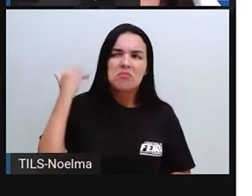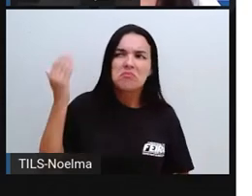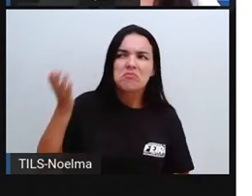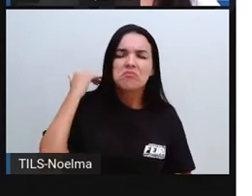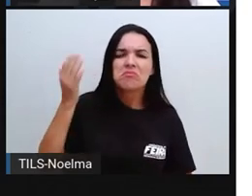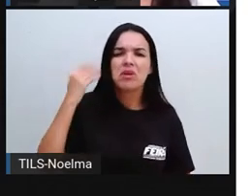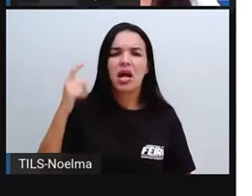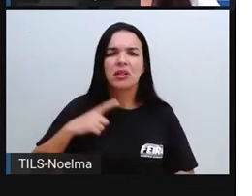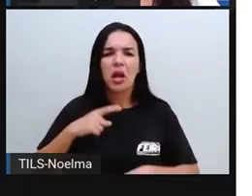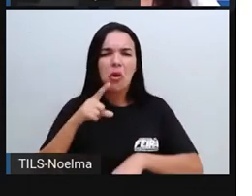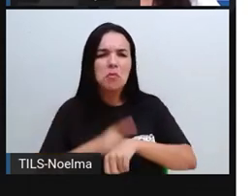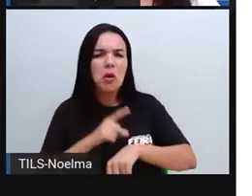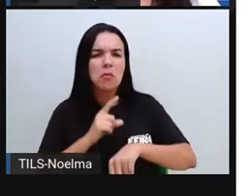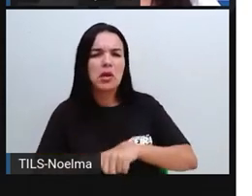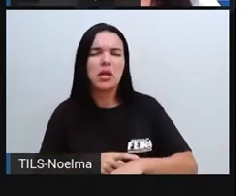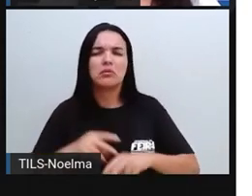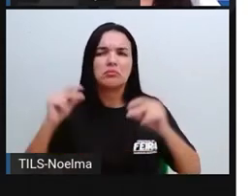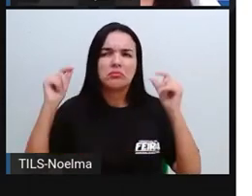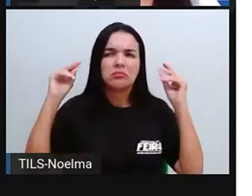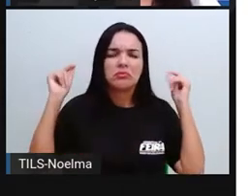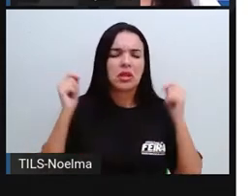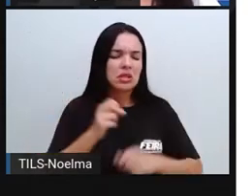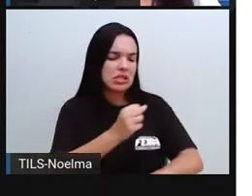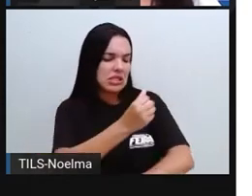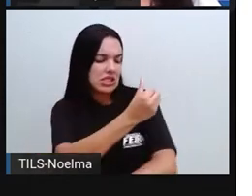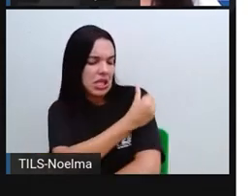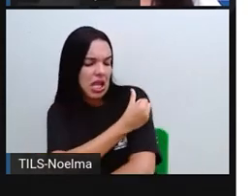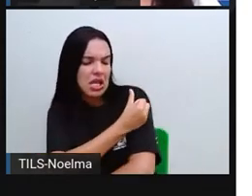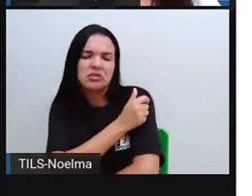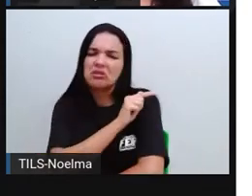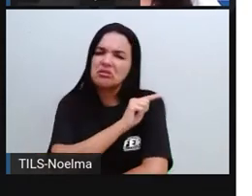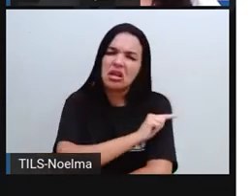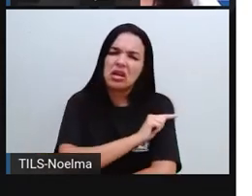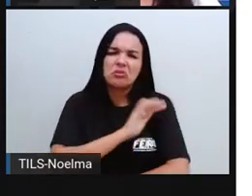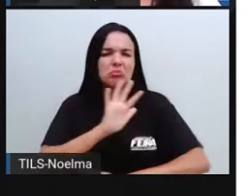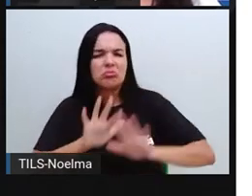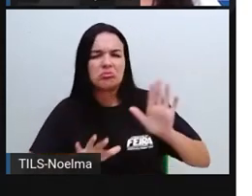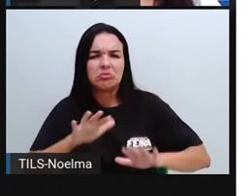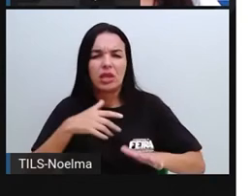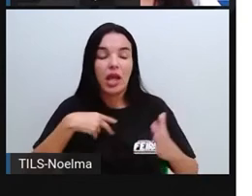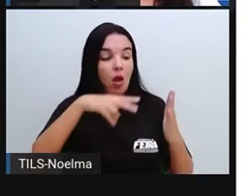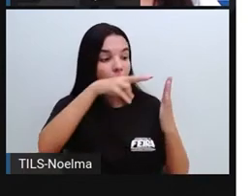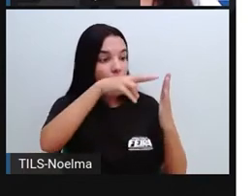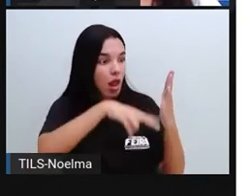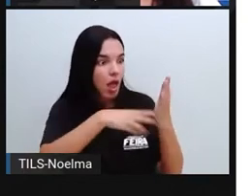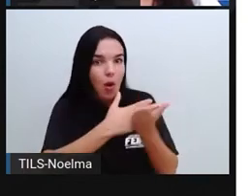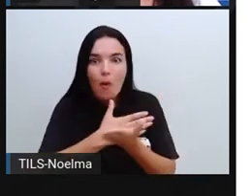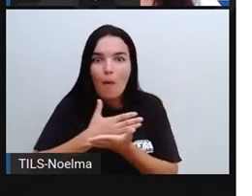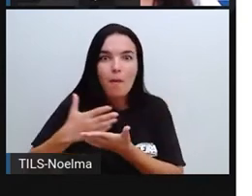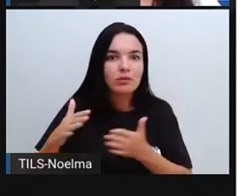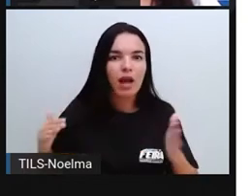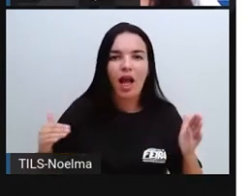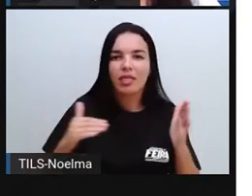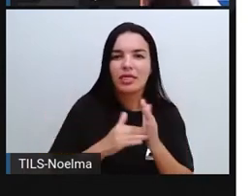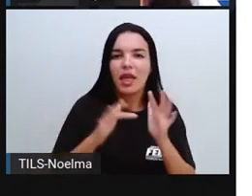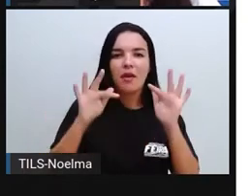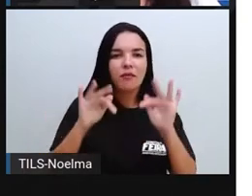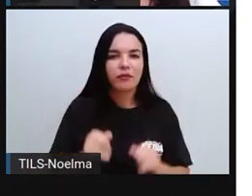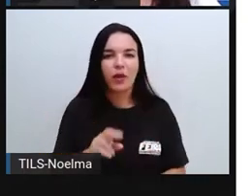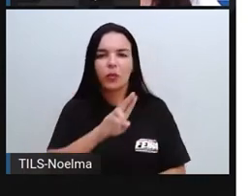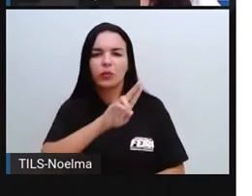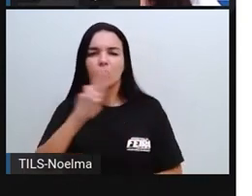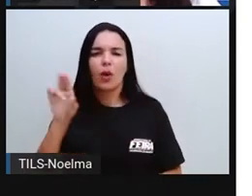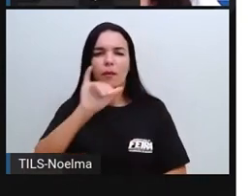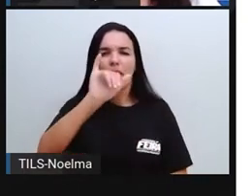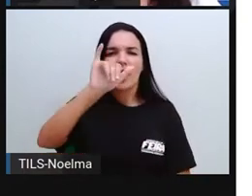sexta ou sétima série, que li de começo a fim um romance, Inocência